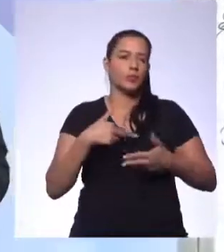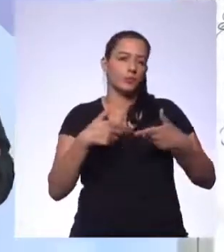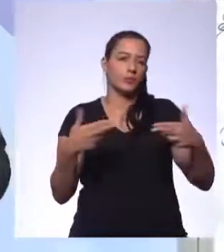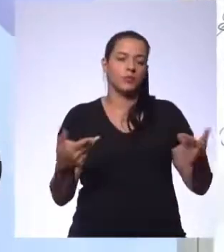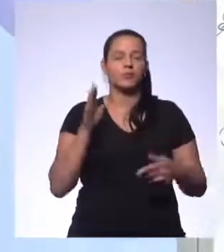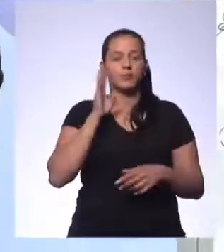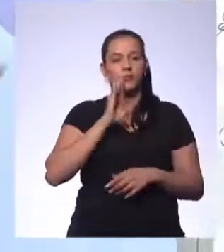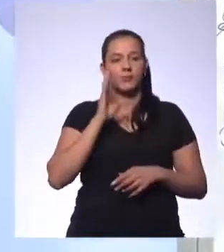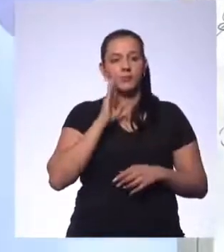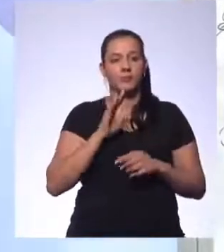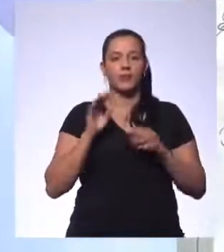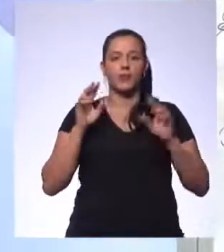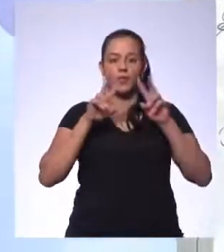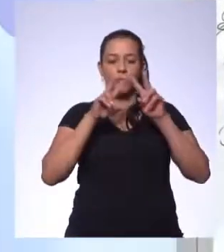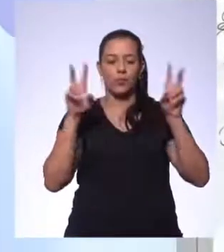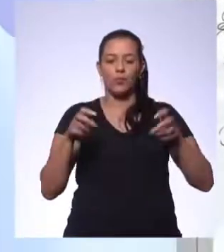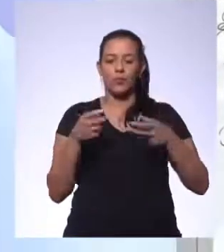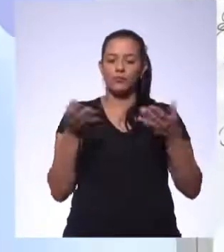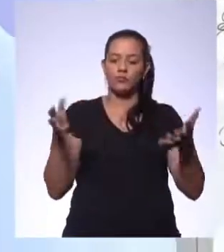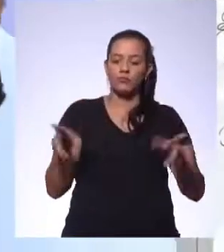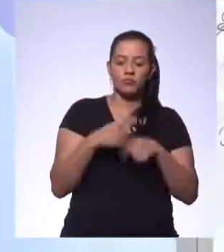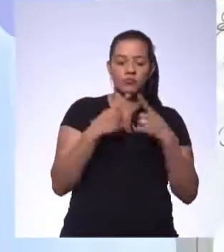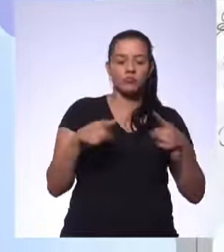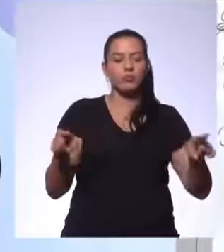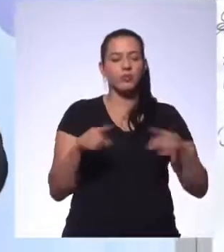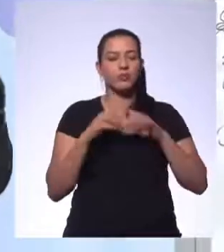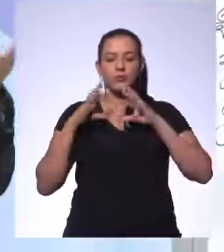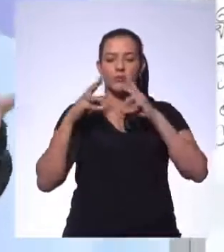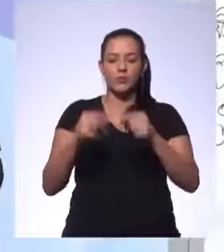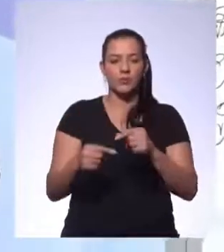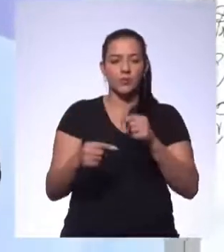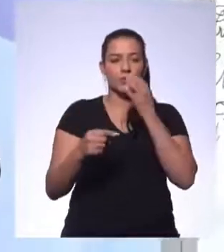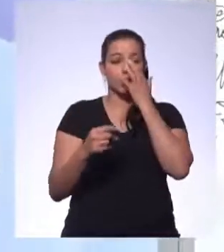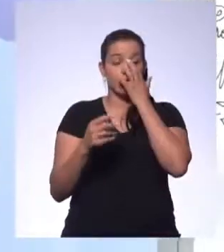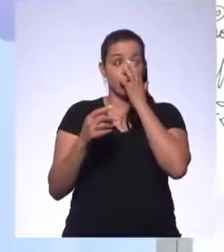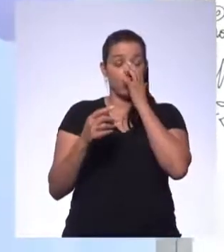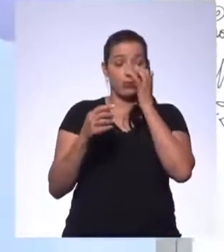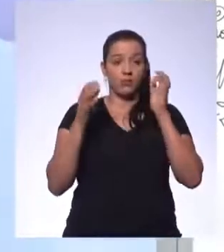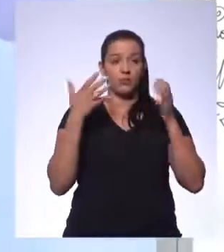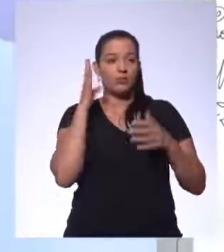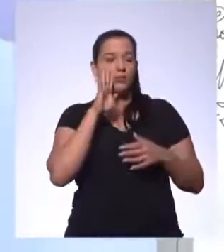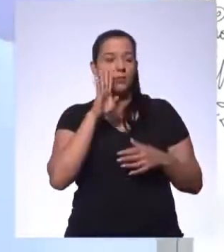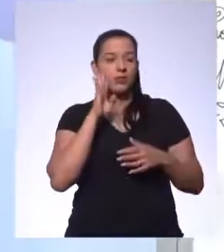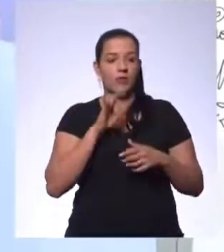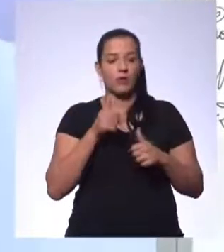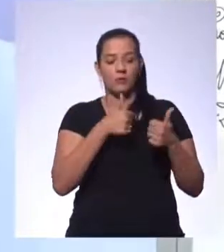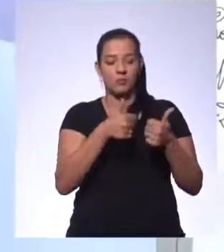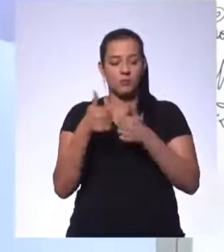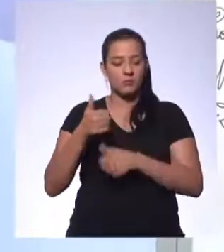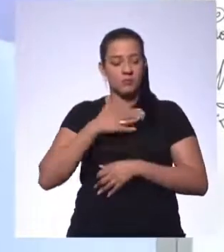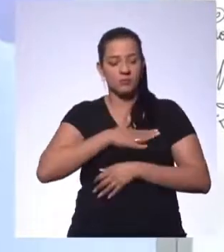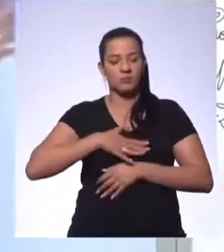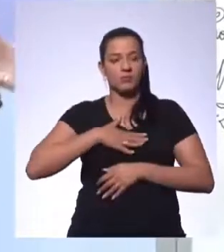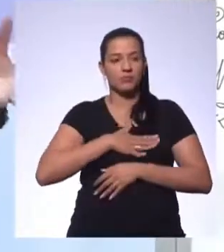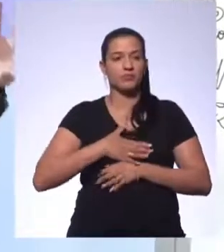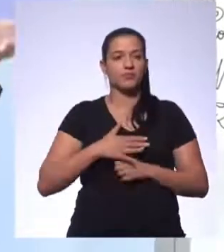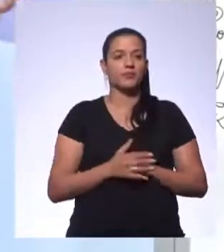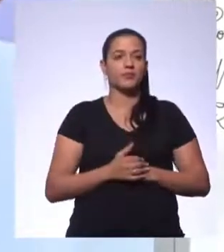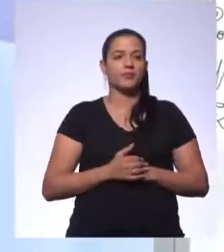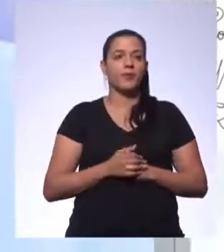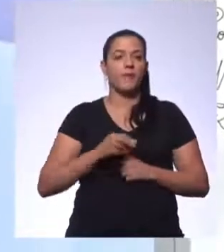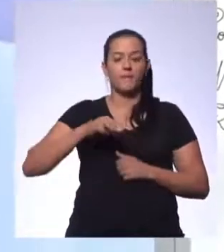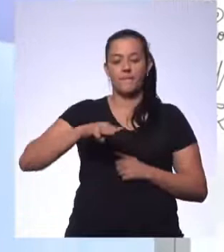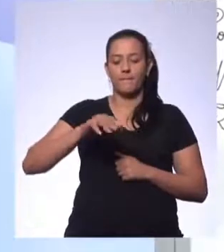tudo mais, né, com aquelas músicas todas, né, toda aquela ambientação muito legal, muito bacana mesmo. Então, na verdade, o Mamma